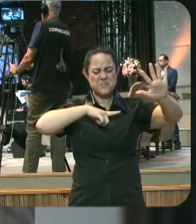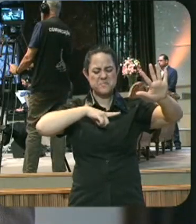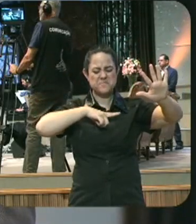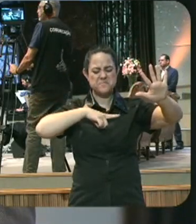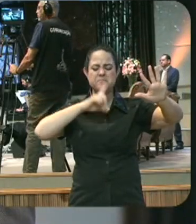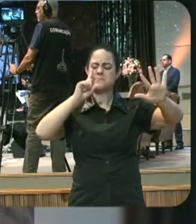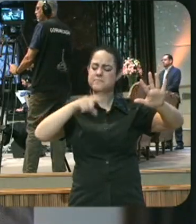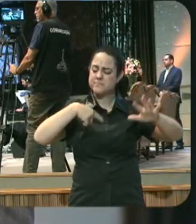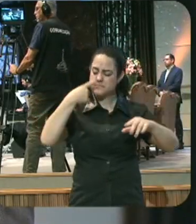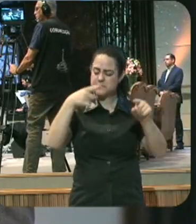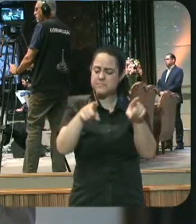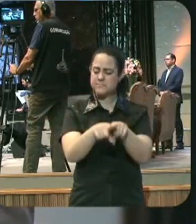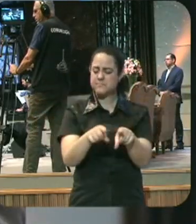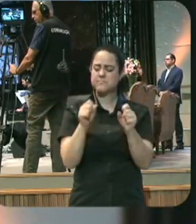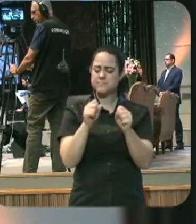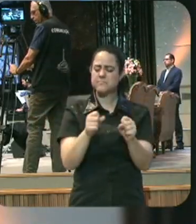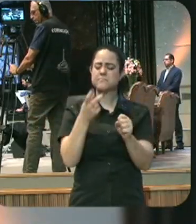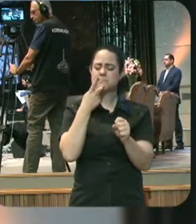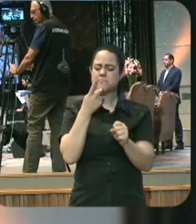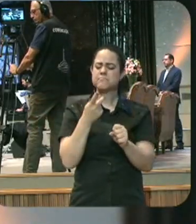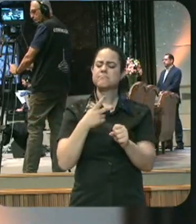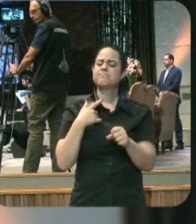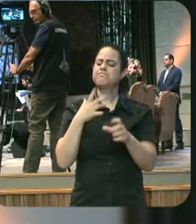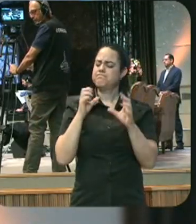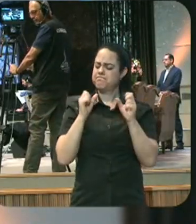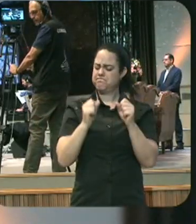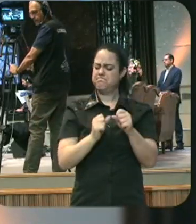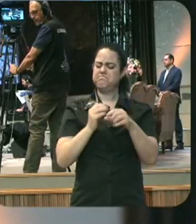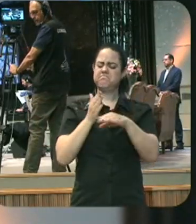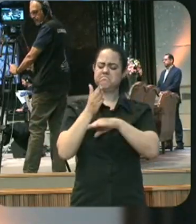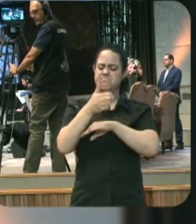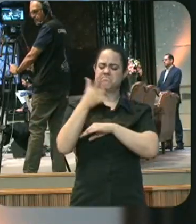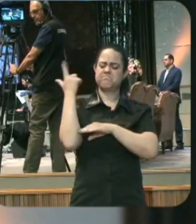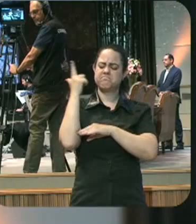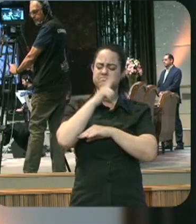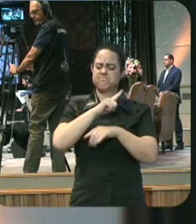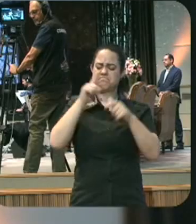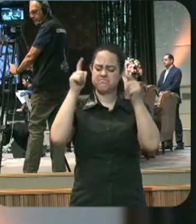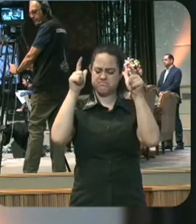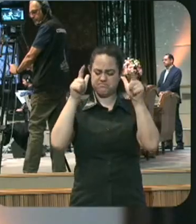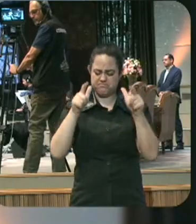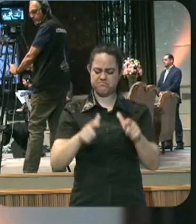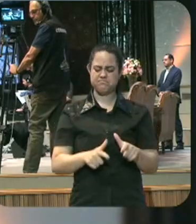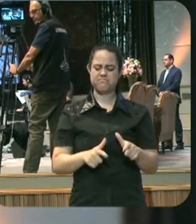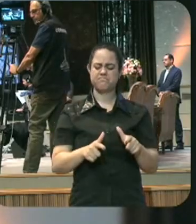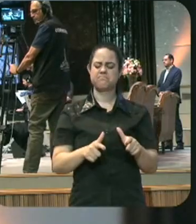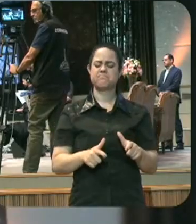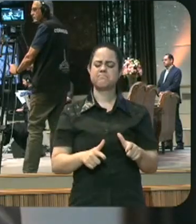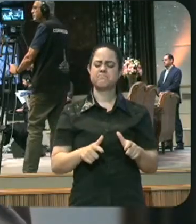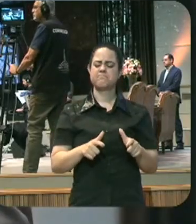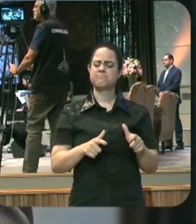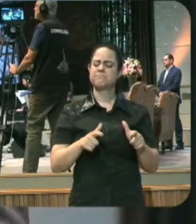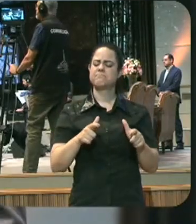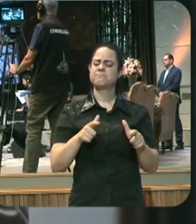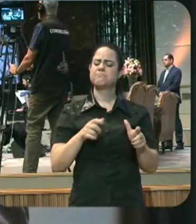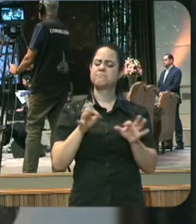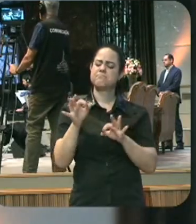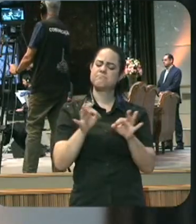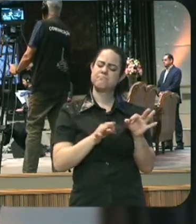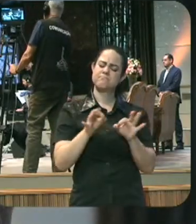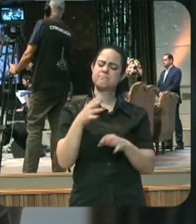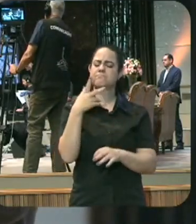E depois, Senhor, tu possas dizer: entra para conquistar o teu lugar na terra que eu preparei para